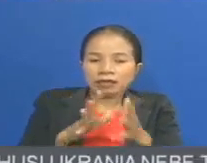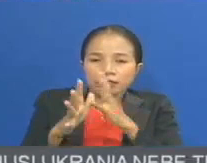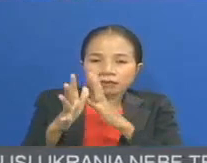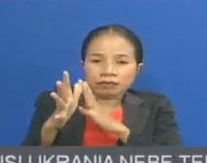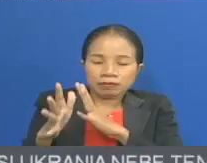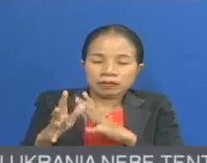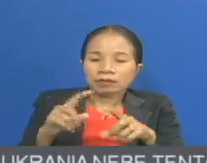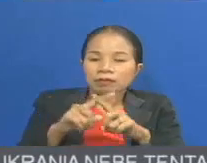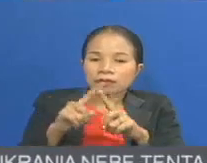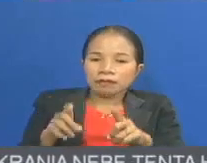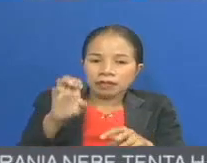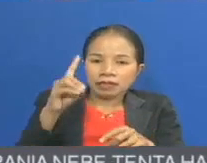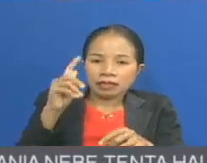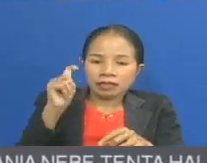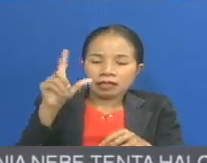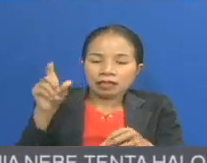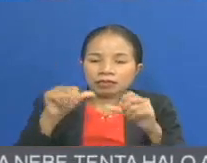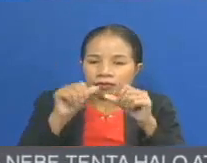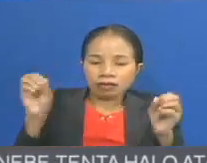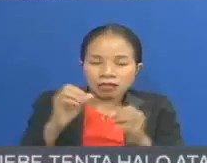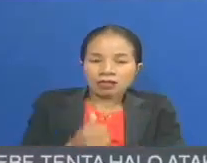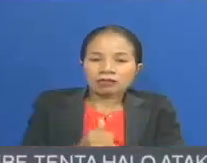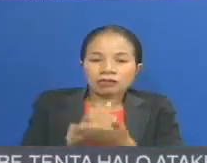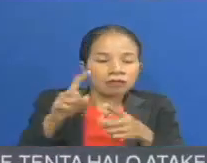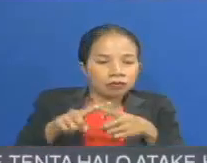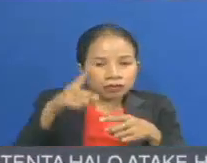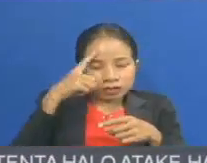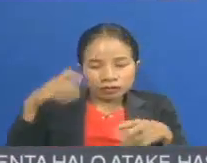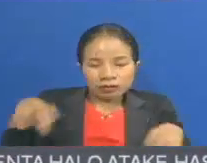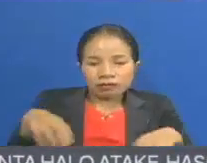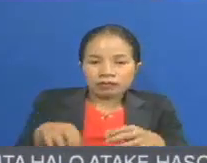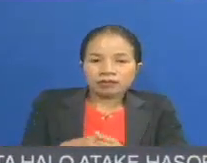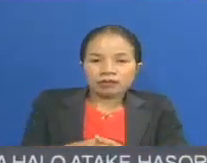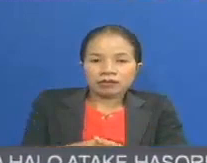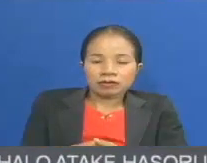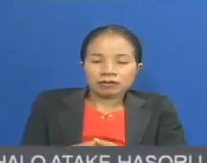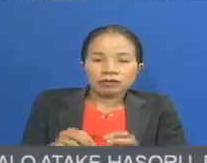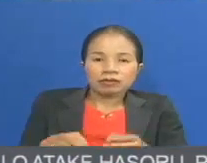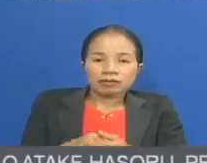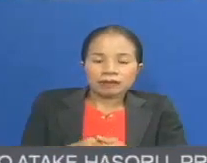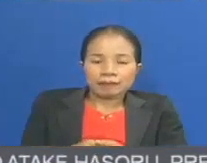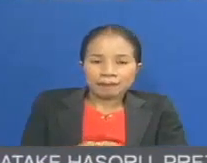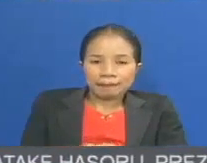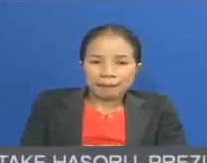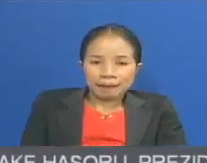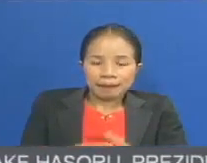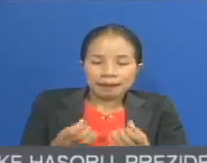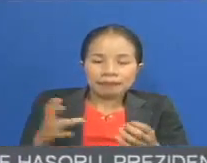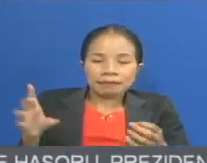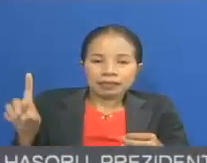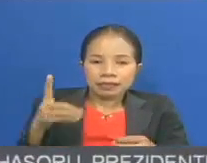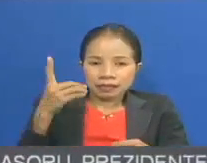laran. Mas BDTL continua la facilita prepago, tamba sistema serviço operacional la funciona hodia. Balu mai dener santo.